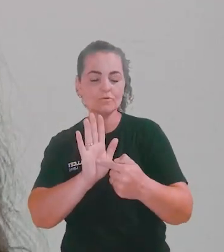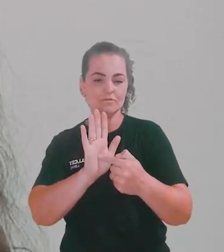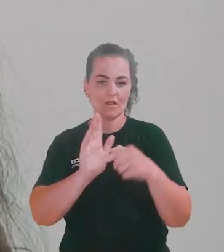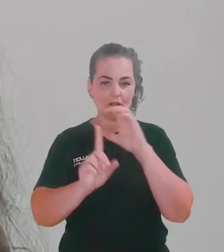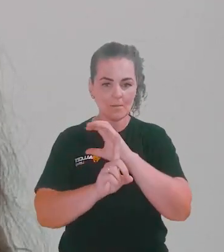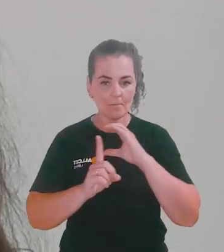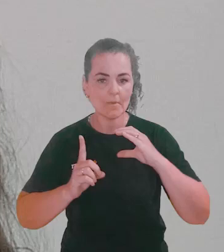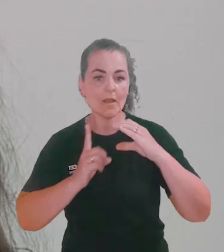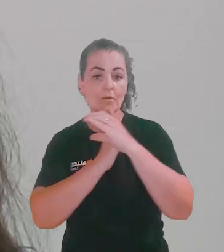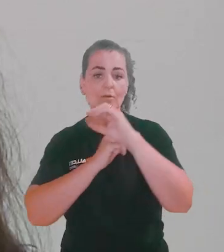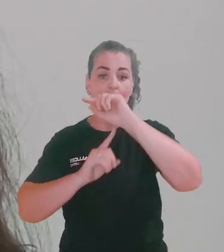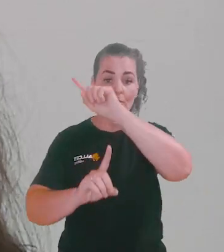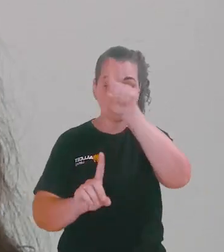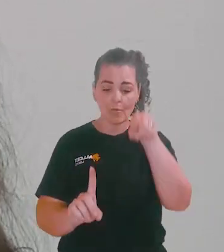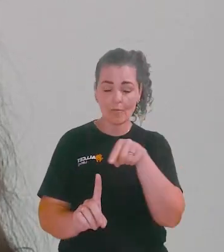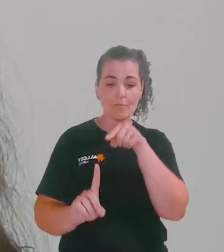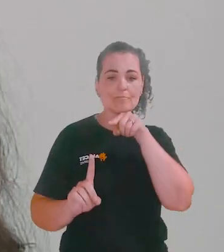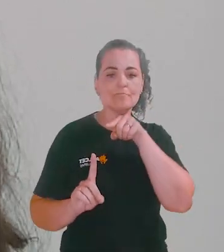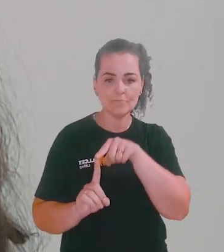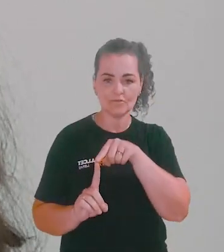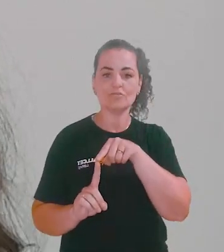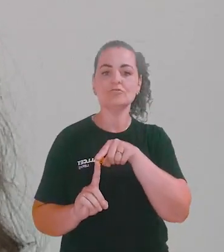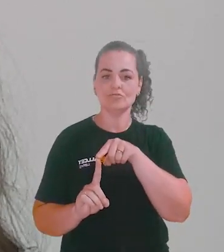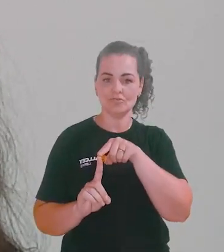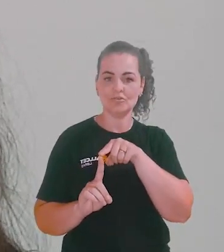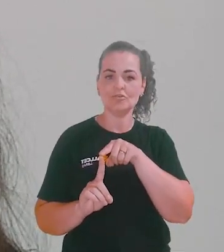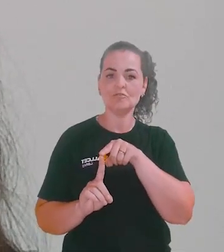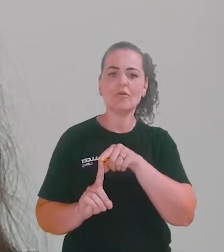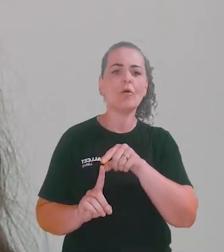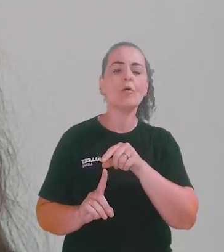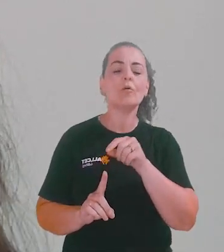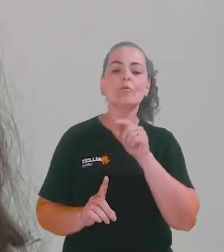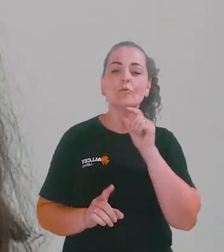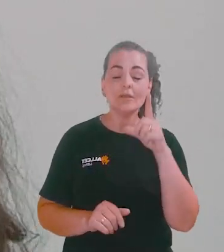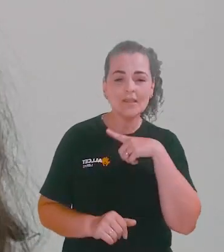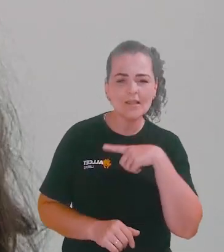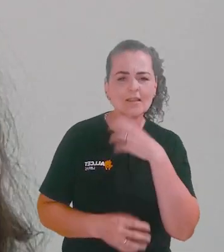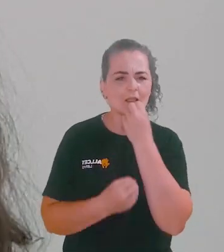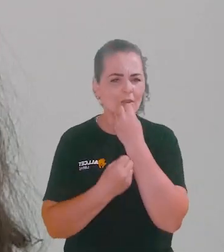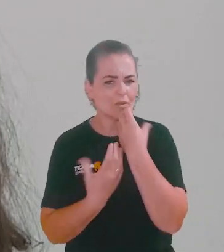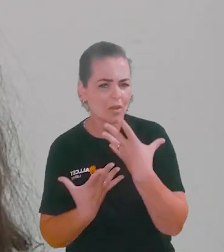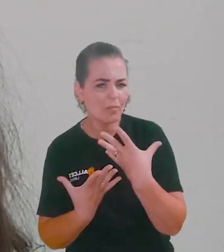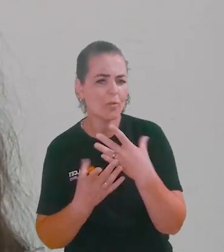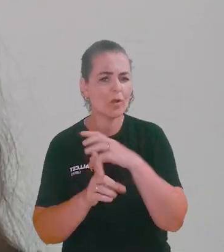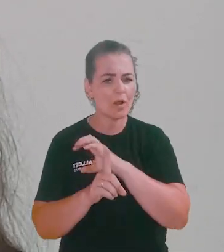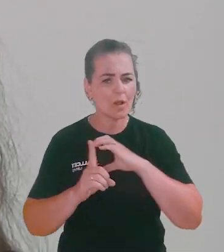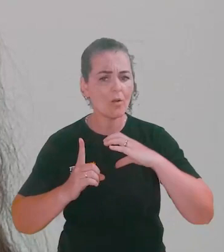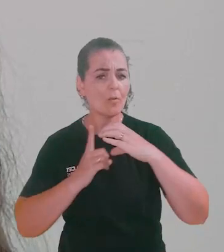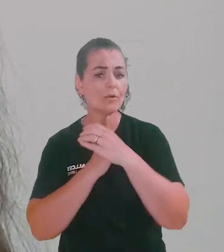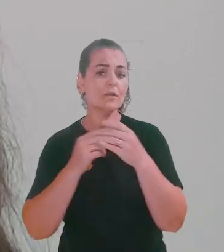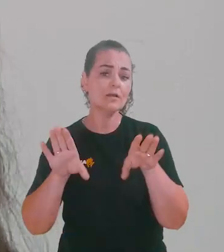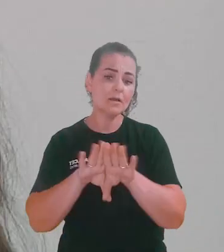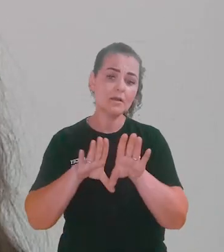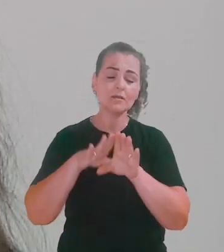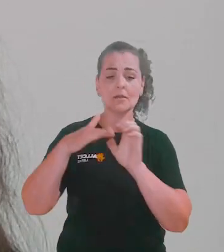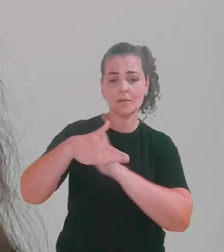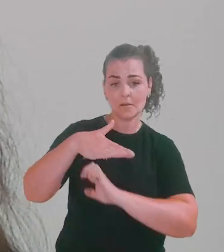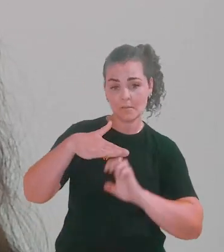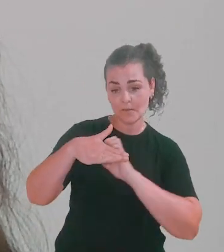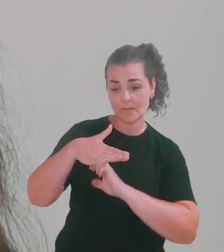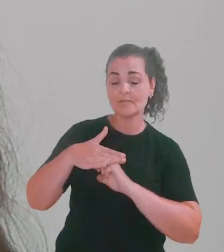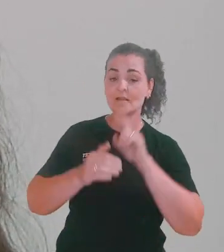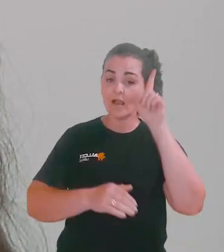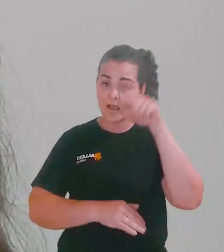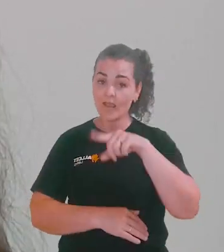para a comunidade a importância que o núcleo tem, qual que é o propósito, o real propósito do núcleo e o benefício para a comunidade, tanto para a comunidade quanto para as